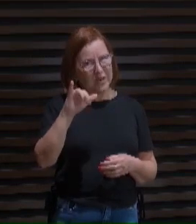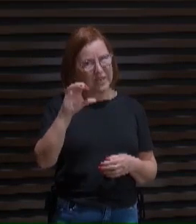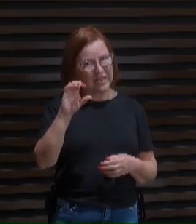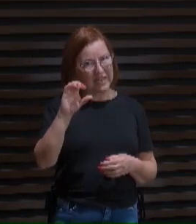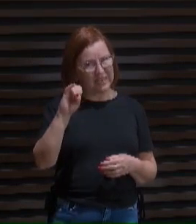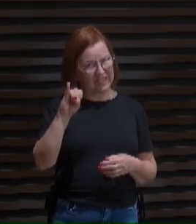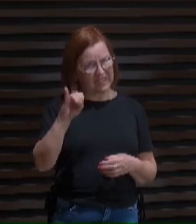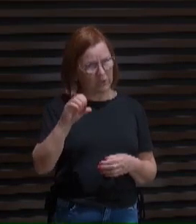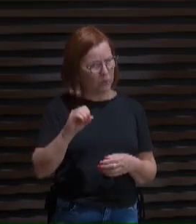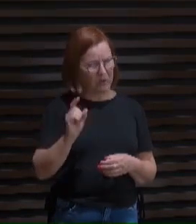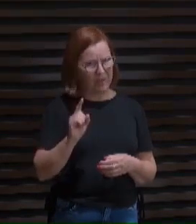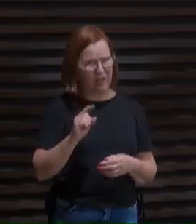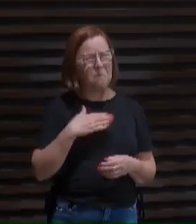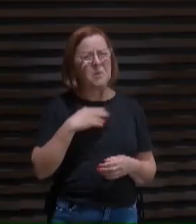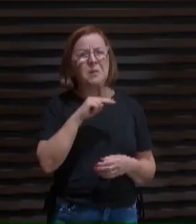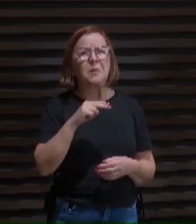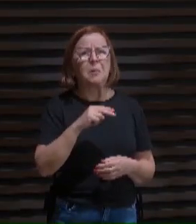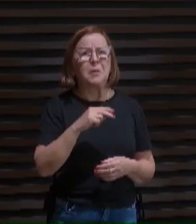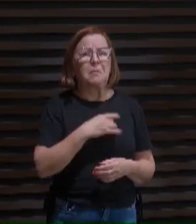Mas o Senhor veio para tirar esse medo.